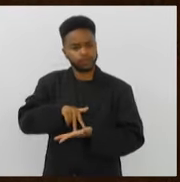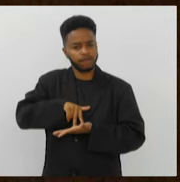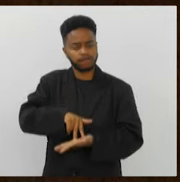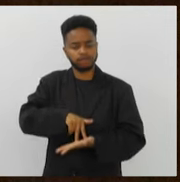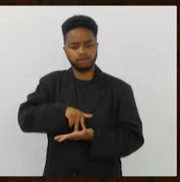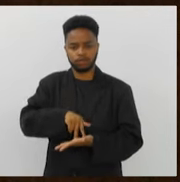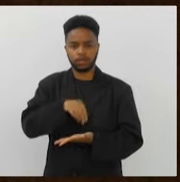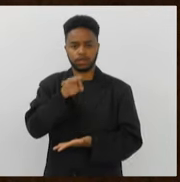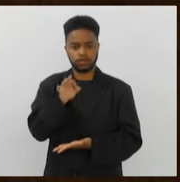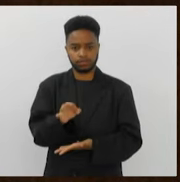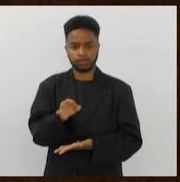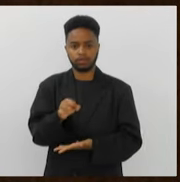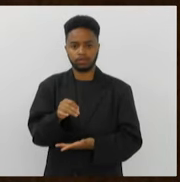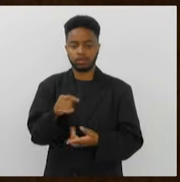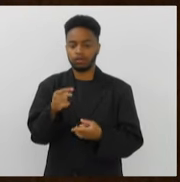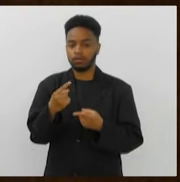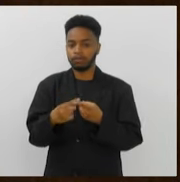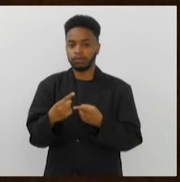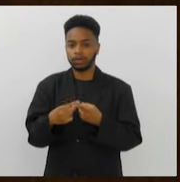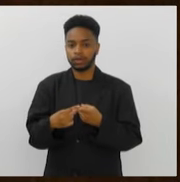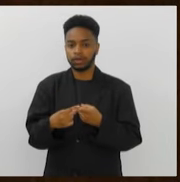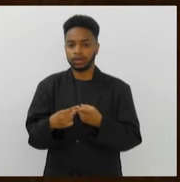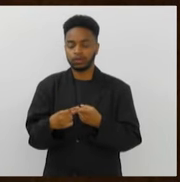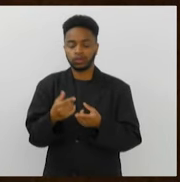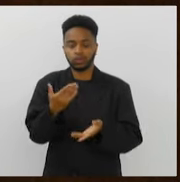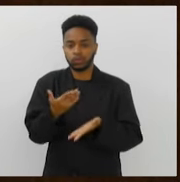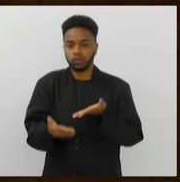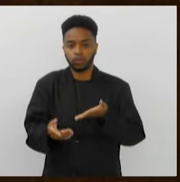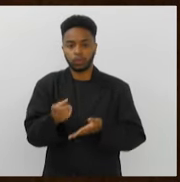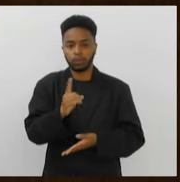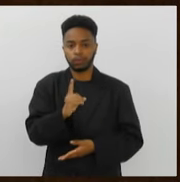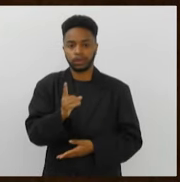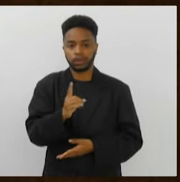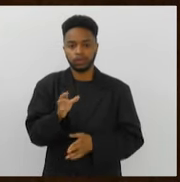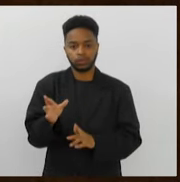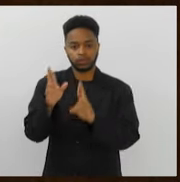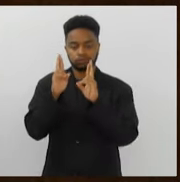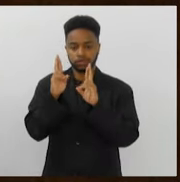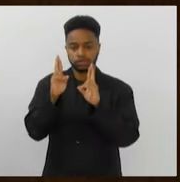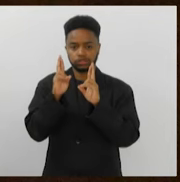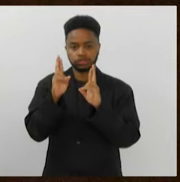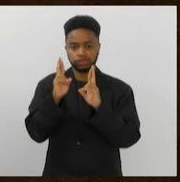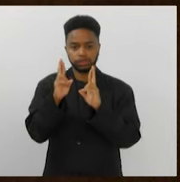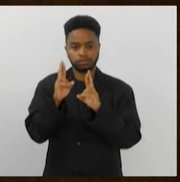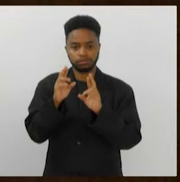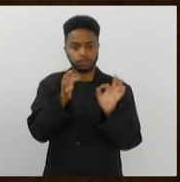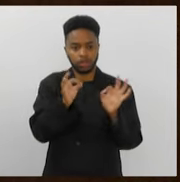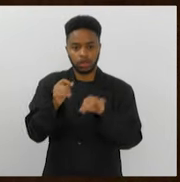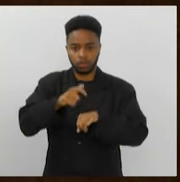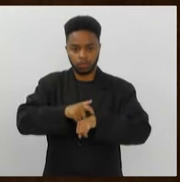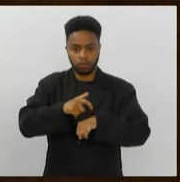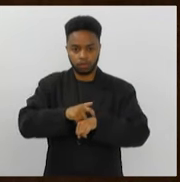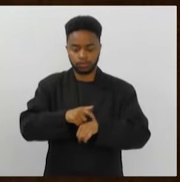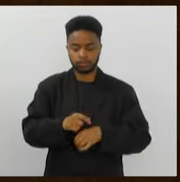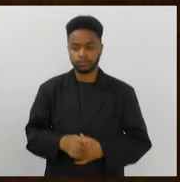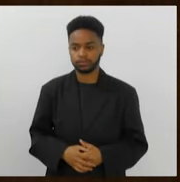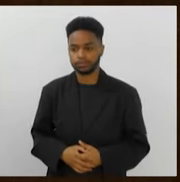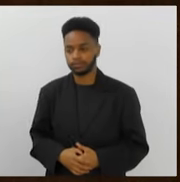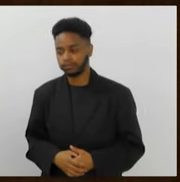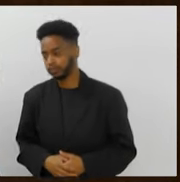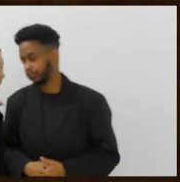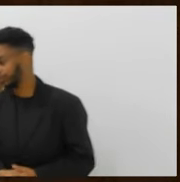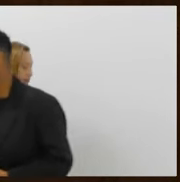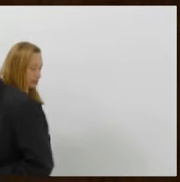grande, não perdendo a esperança em momento nenhum de